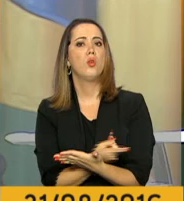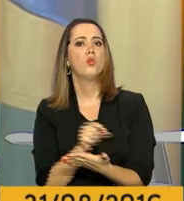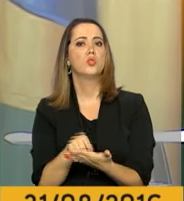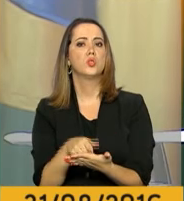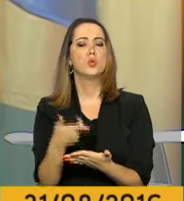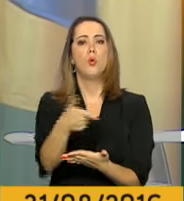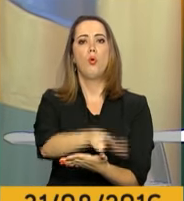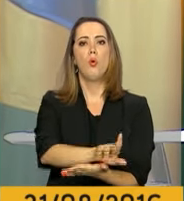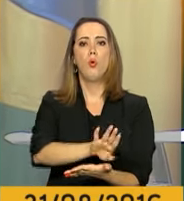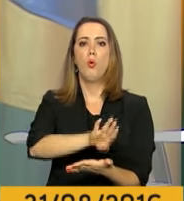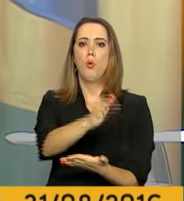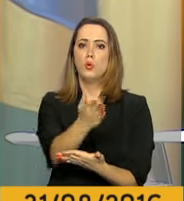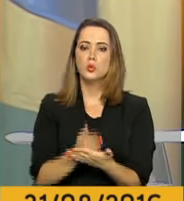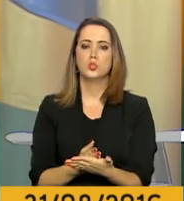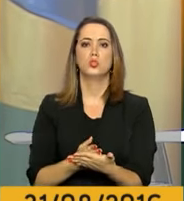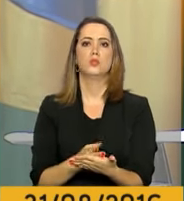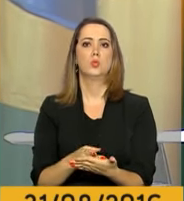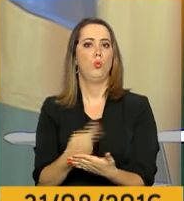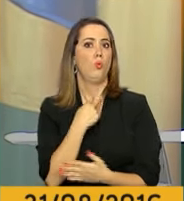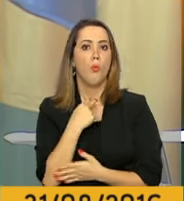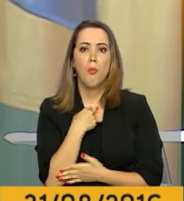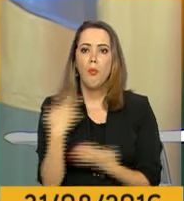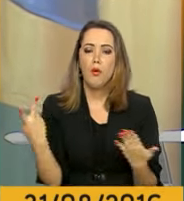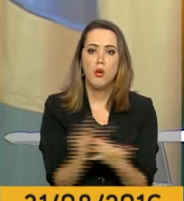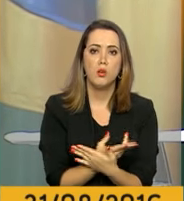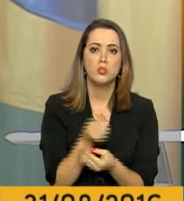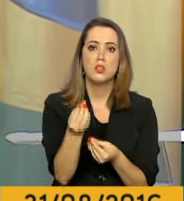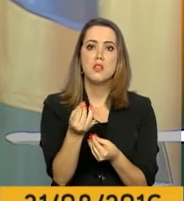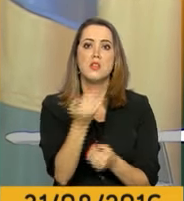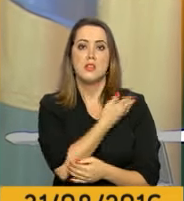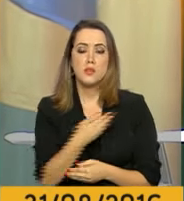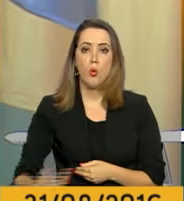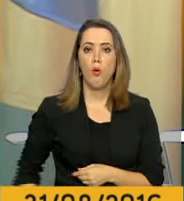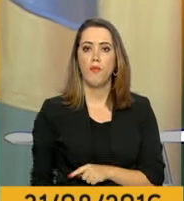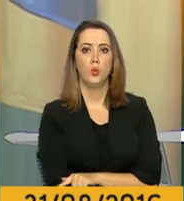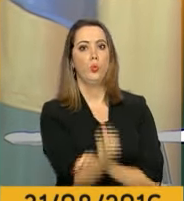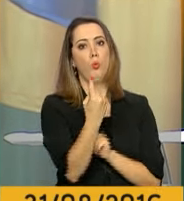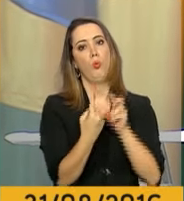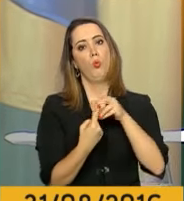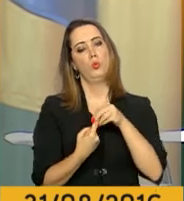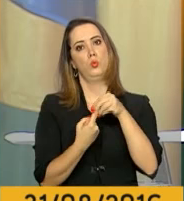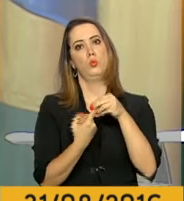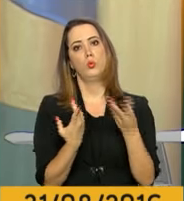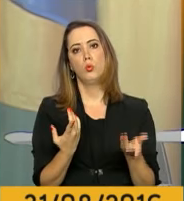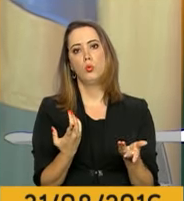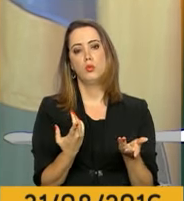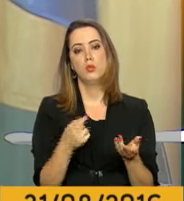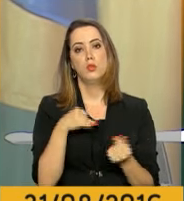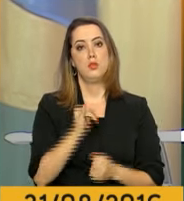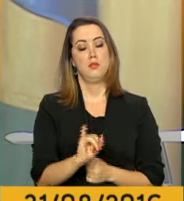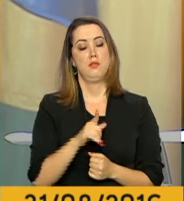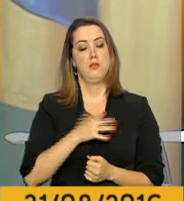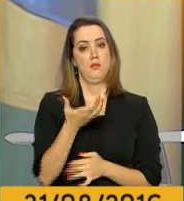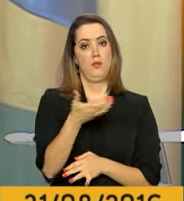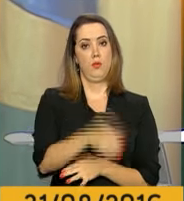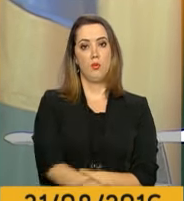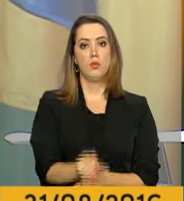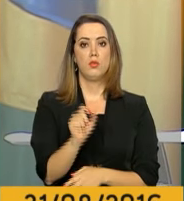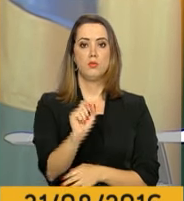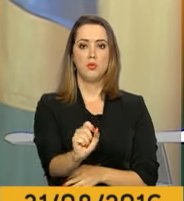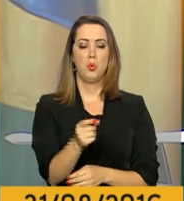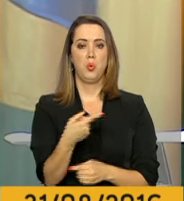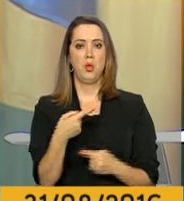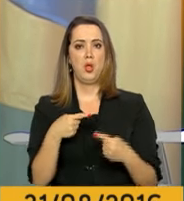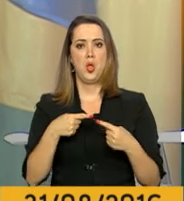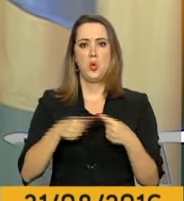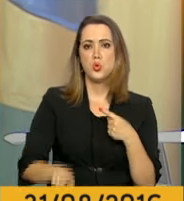outra divisão também inadmissível. Se é governo, tem que ser governo. É? Quando não quer, não